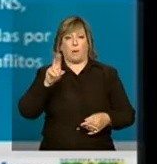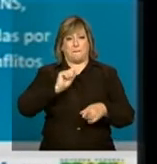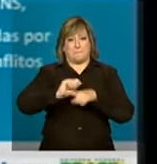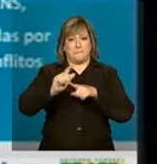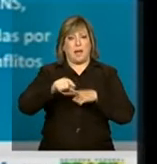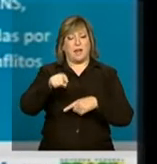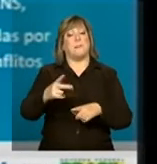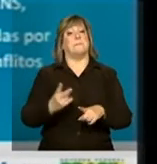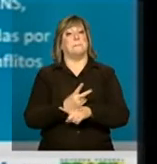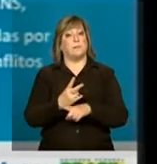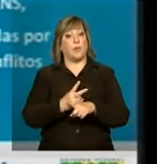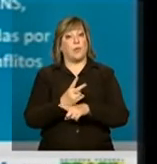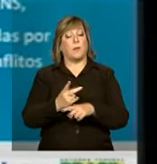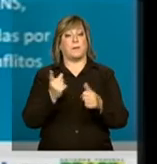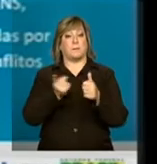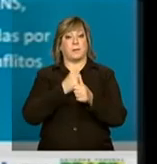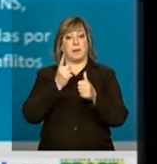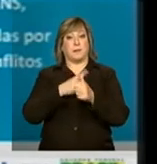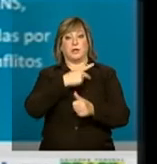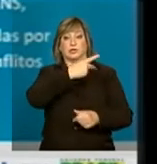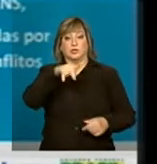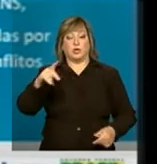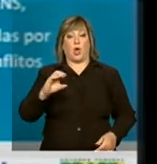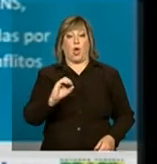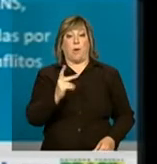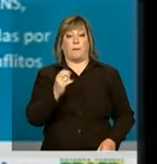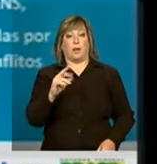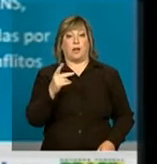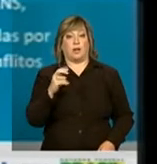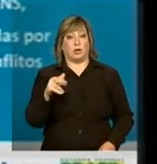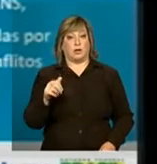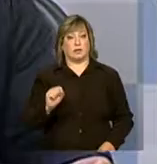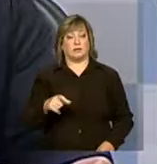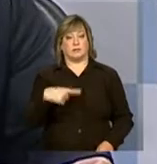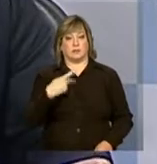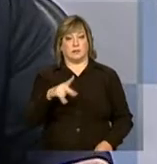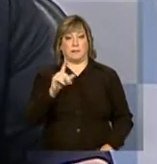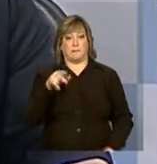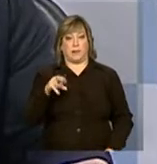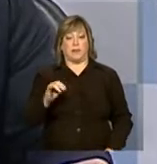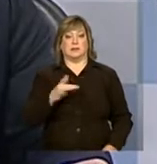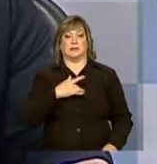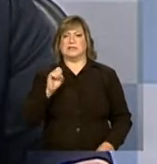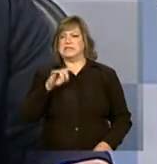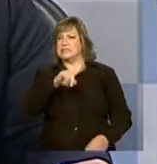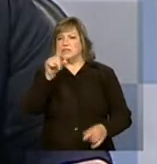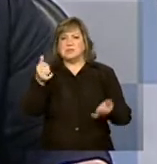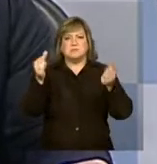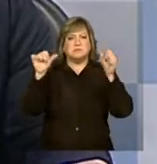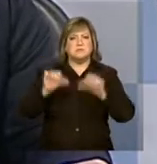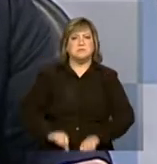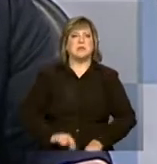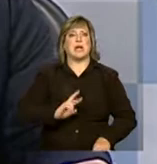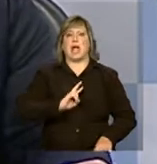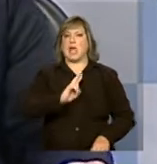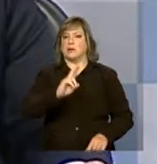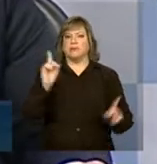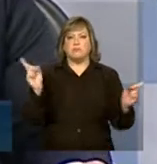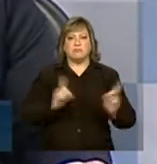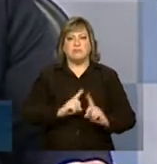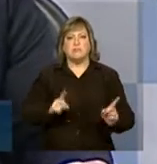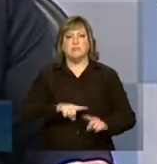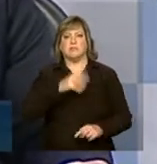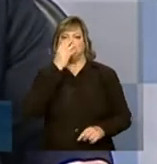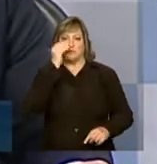procurem inicialmente suas operadoras de planos de saúde. Em caso de negativo, em caso de qualquer problema,